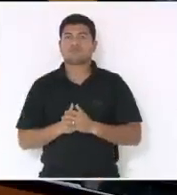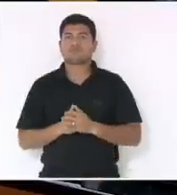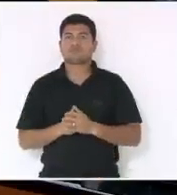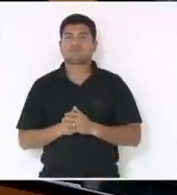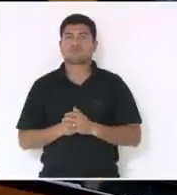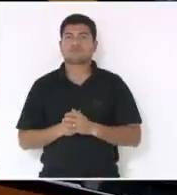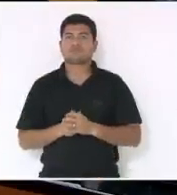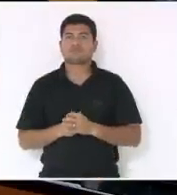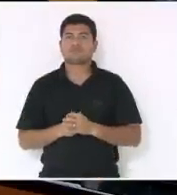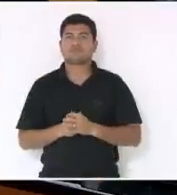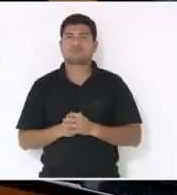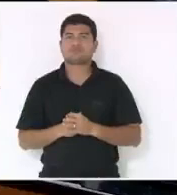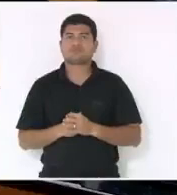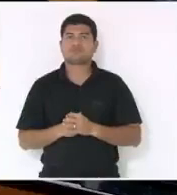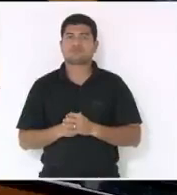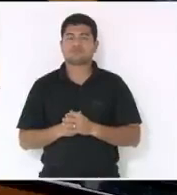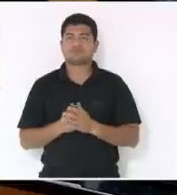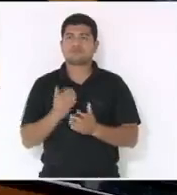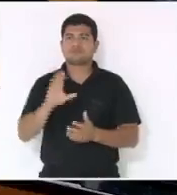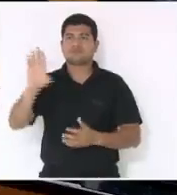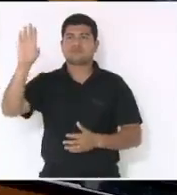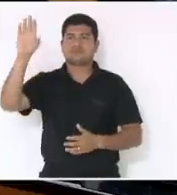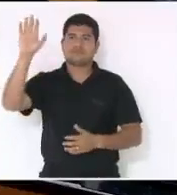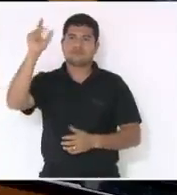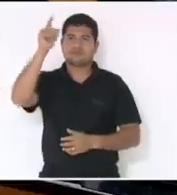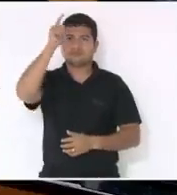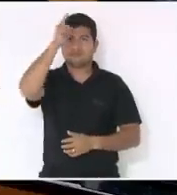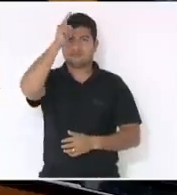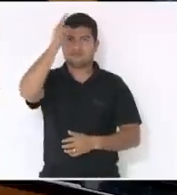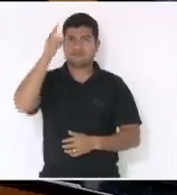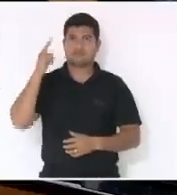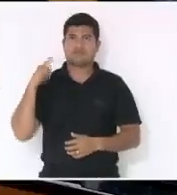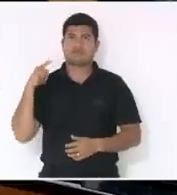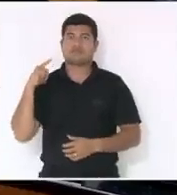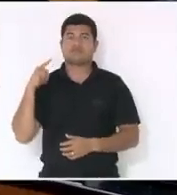Com a palavra, deputado Leonel Pavan.